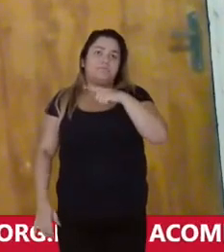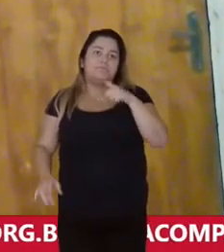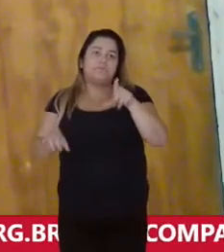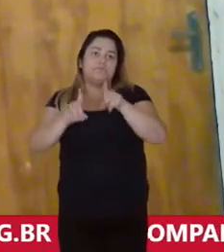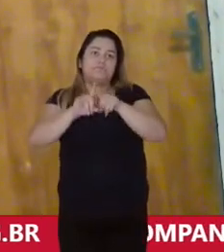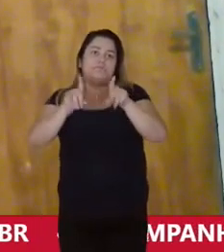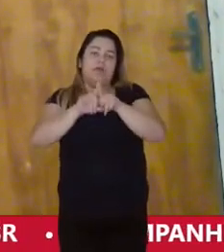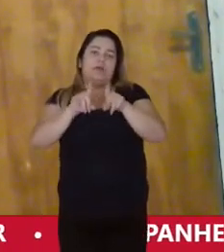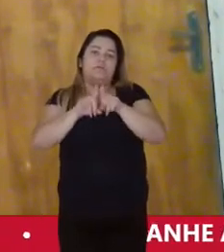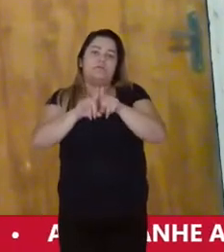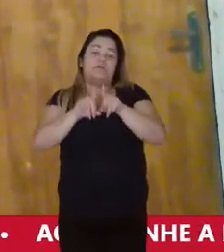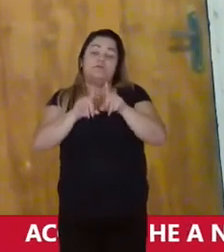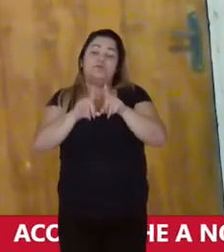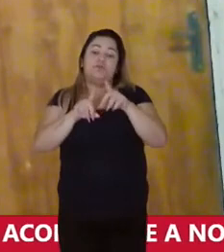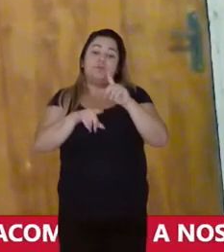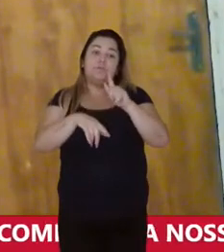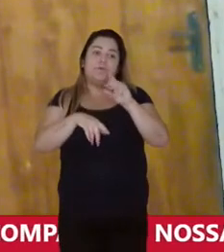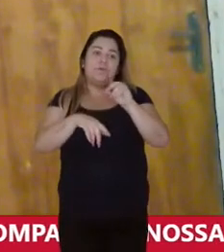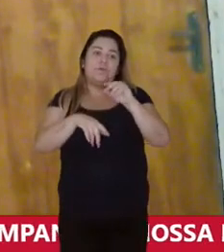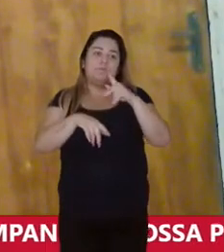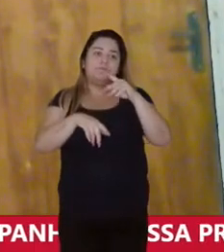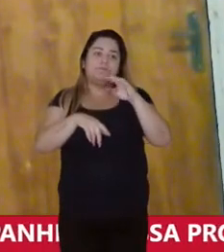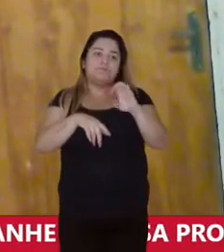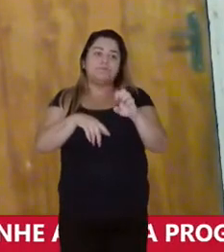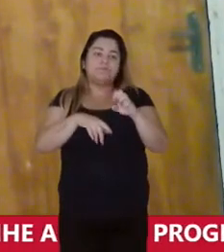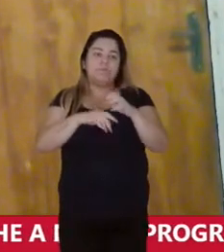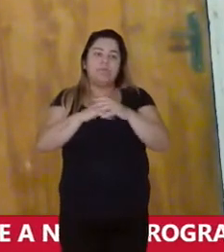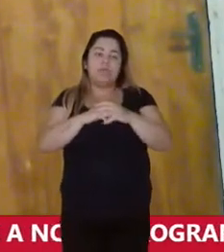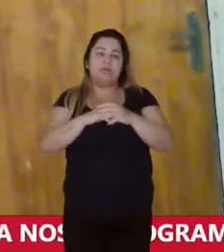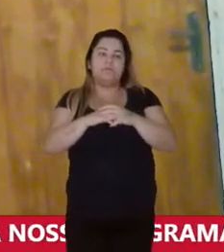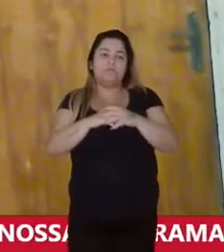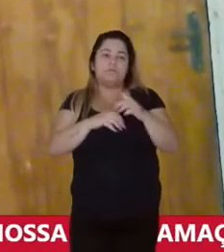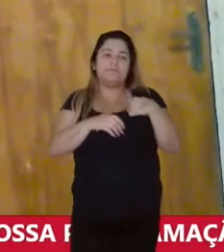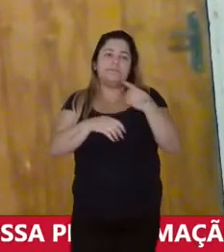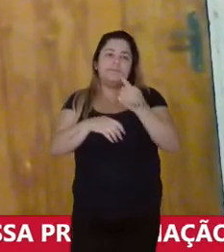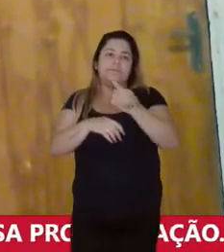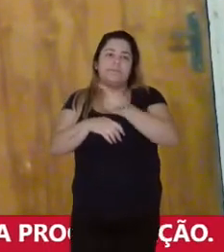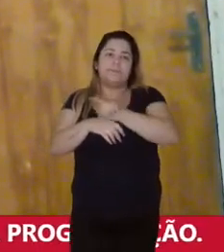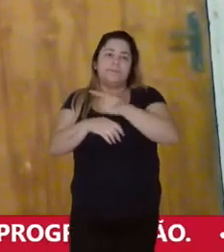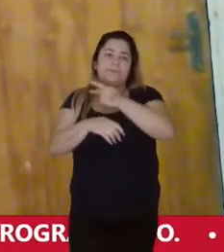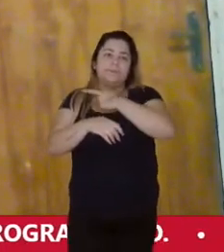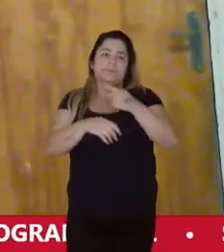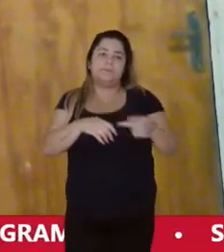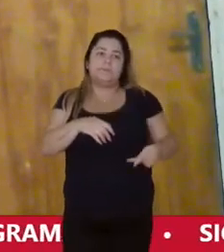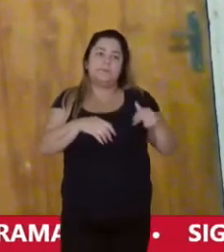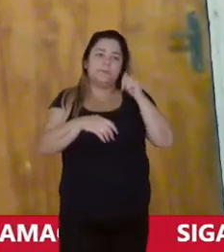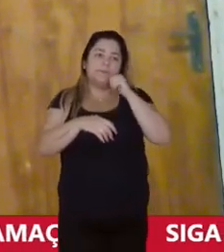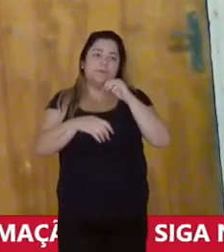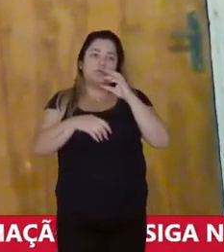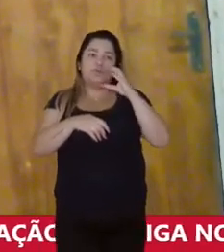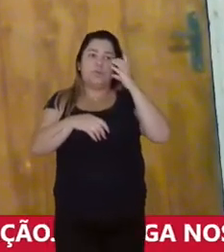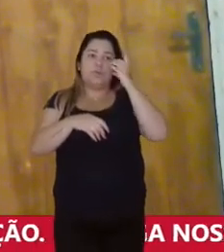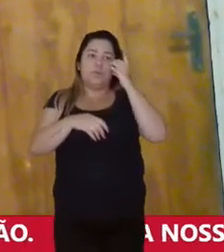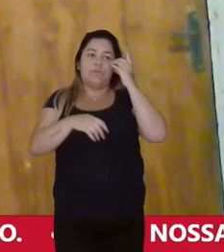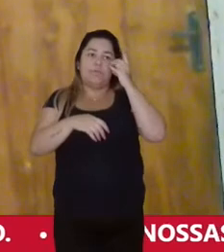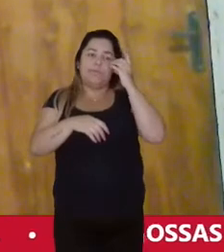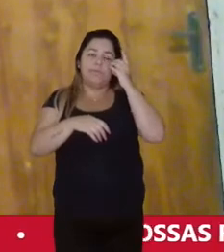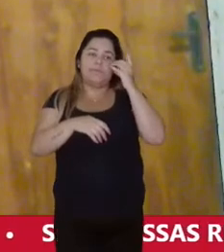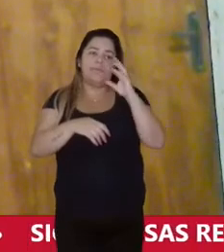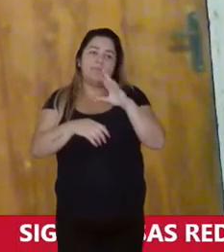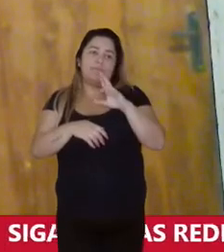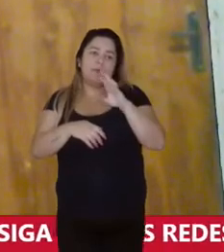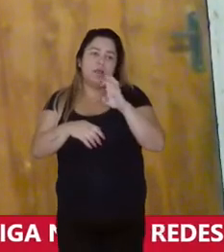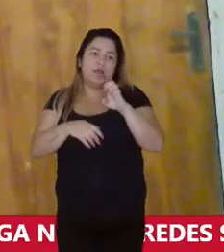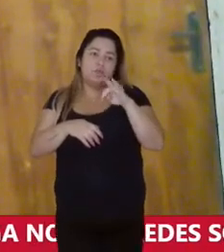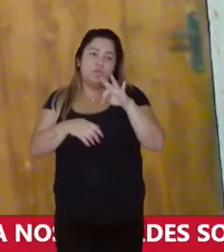período, desde o golpe que sofreu a nossa presidenta Dilma e que o partido sofreu, né, de retrocesso de